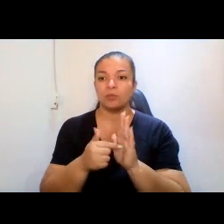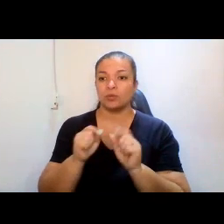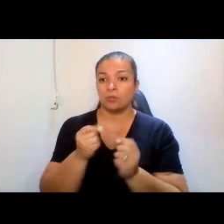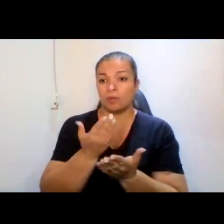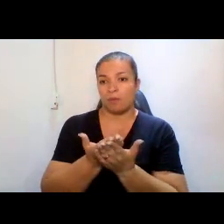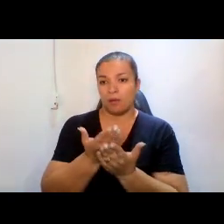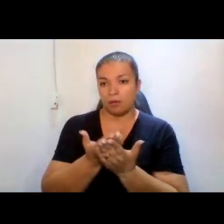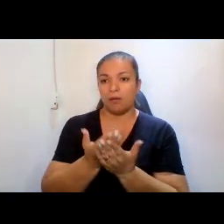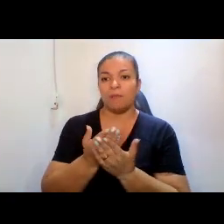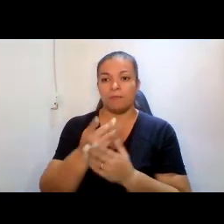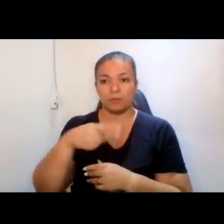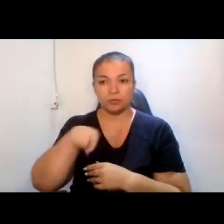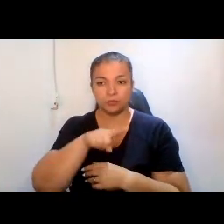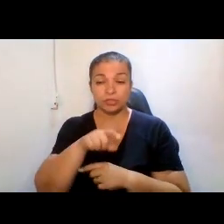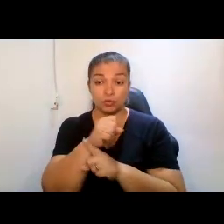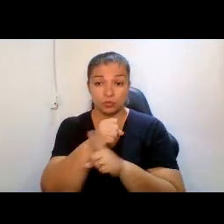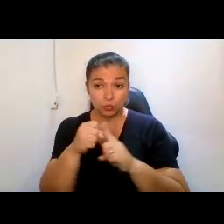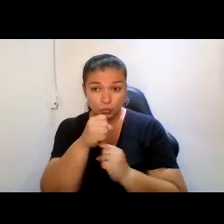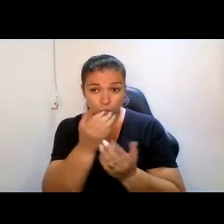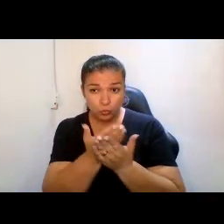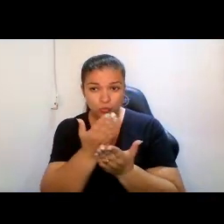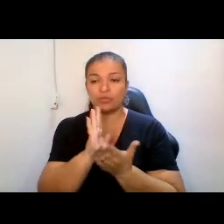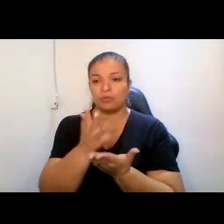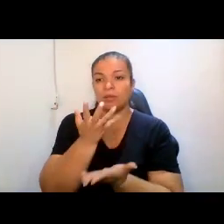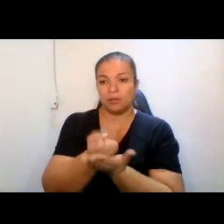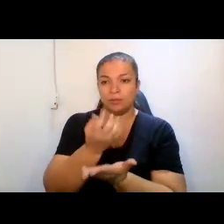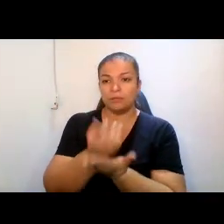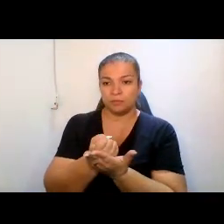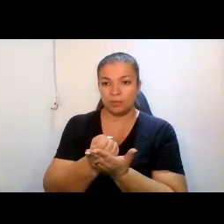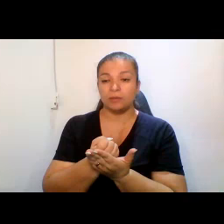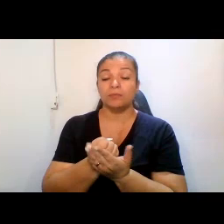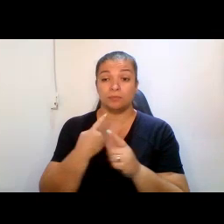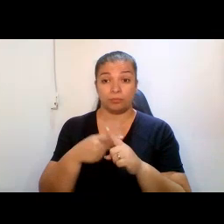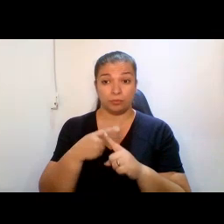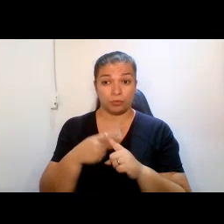de sociologia já fiquem gravadas, porque o resultado